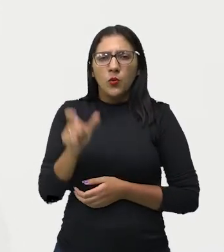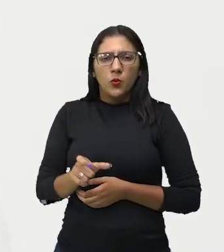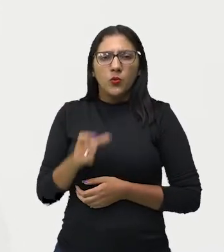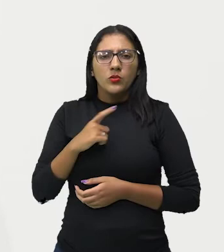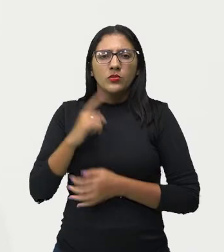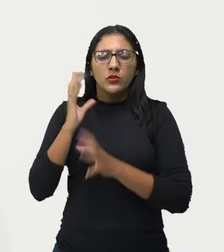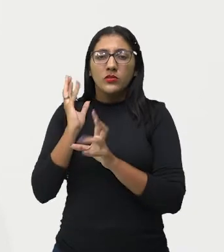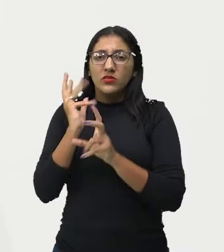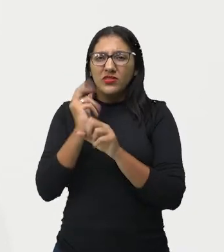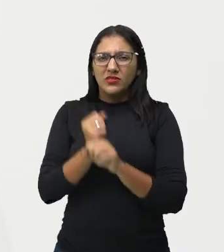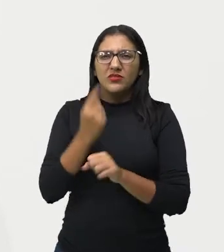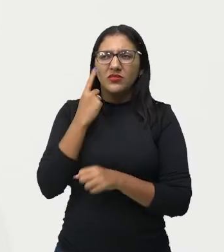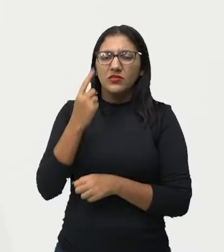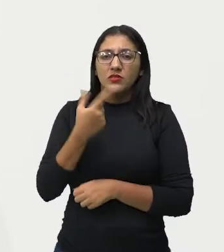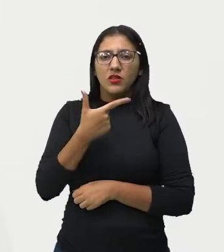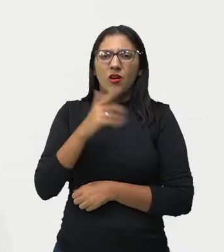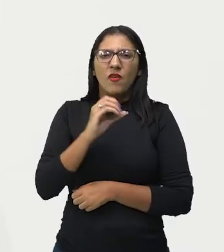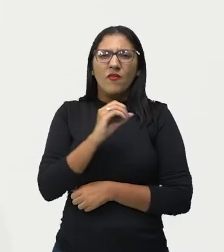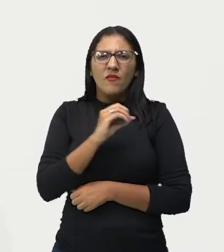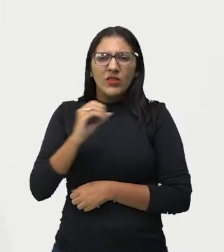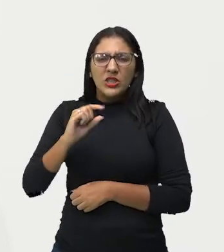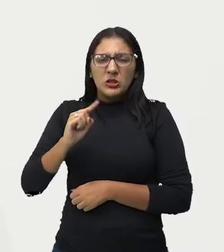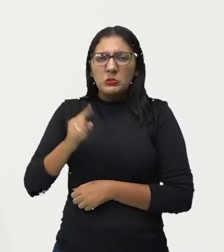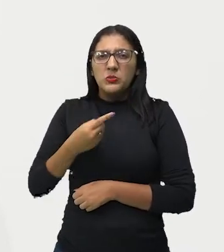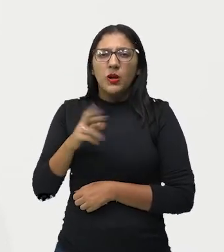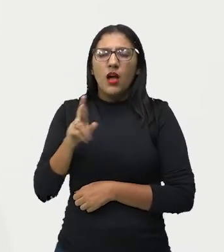aplicou 20 mil reais.